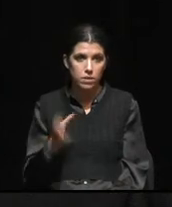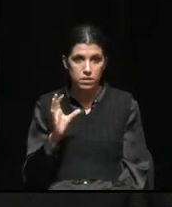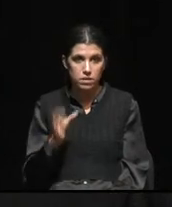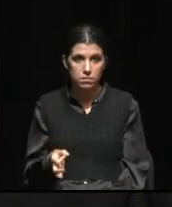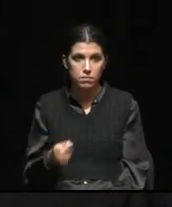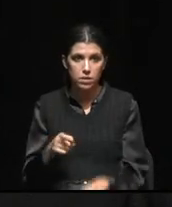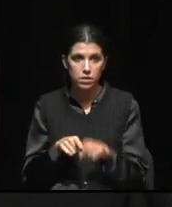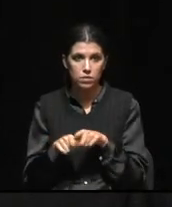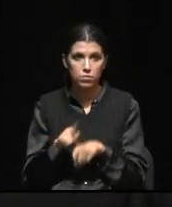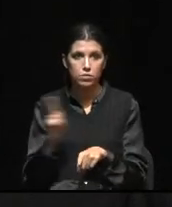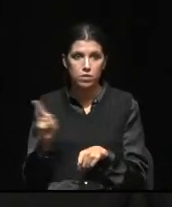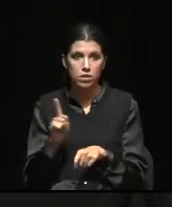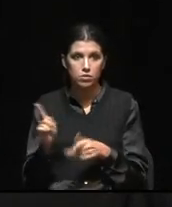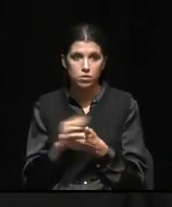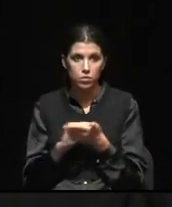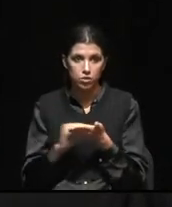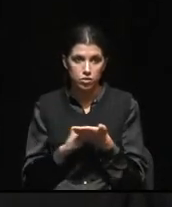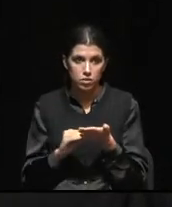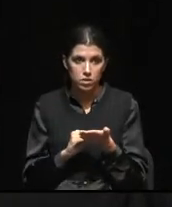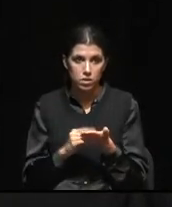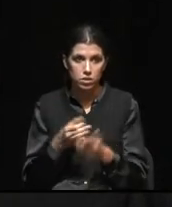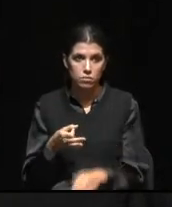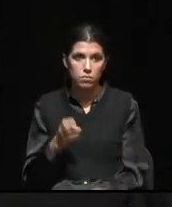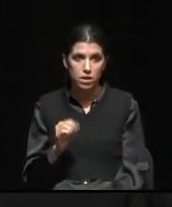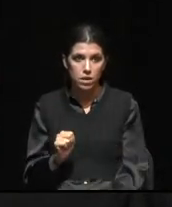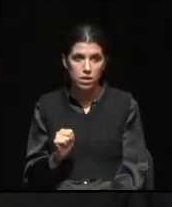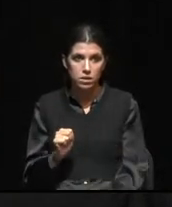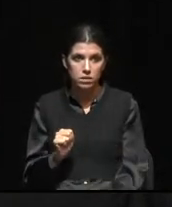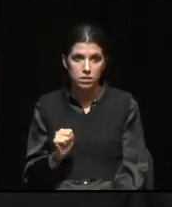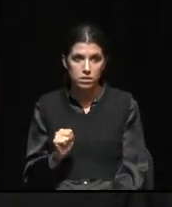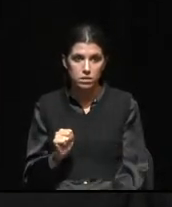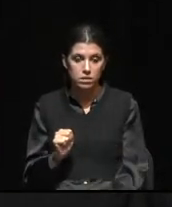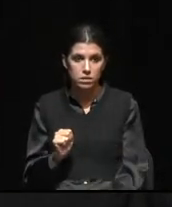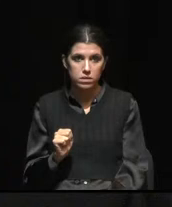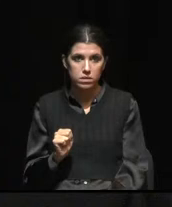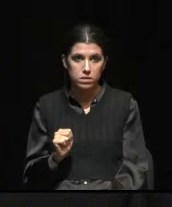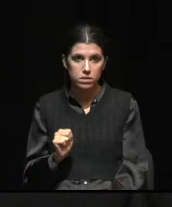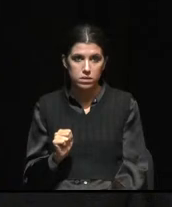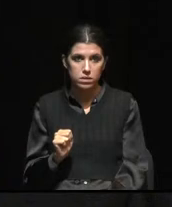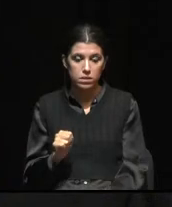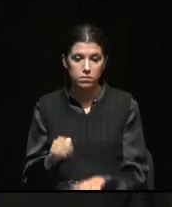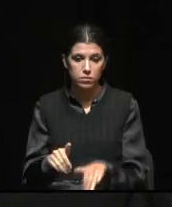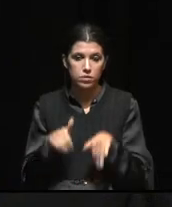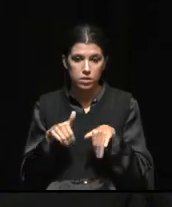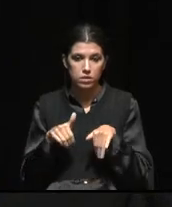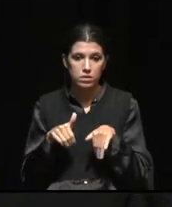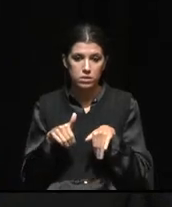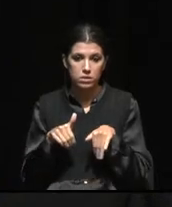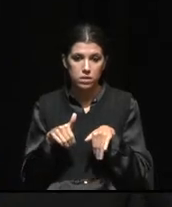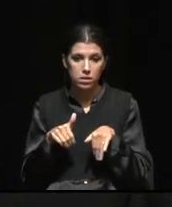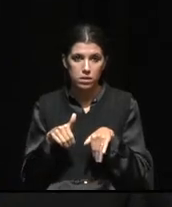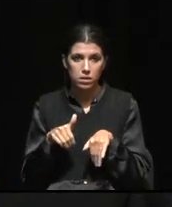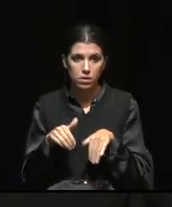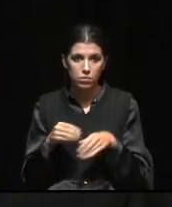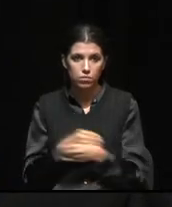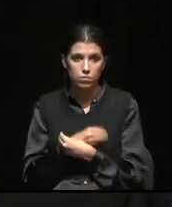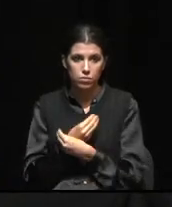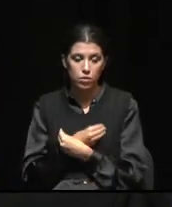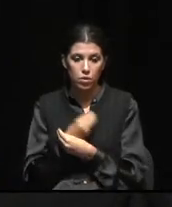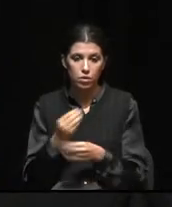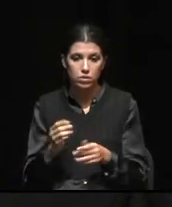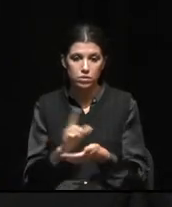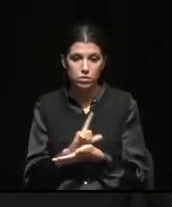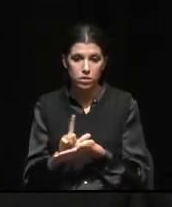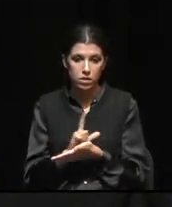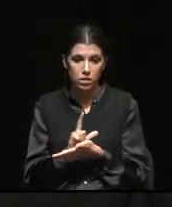PCP deputados não inscritos PS quem se abstém bloco e